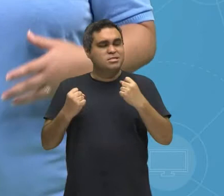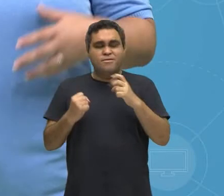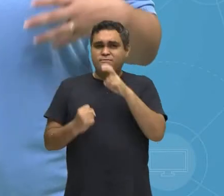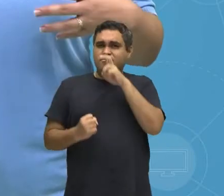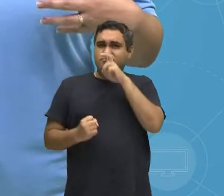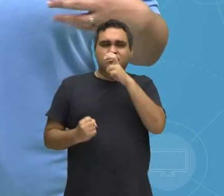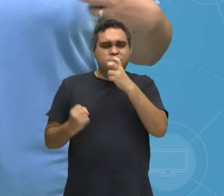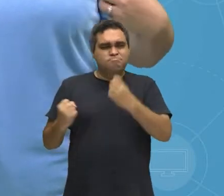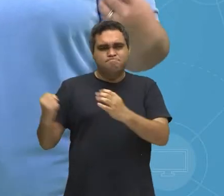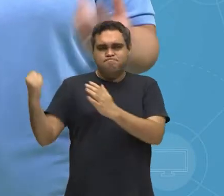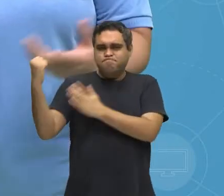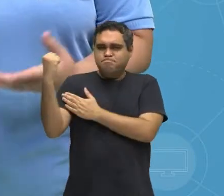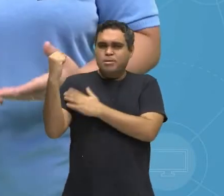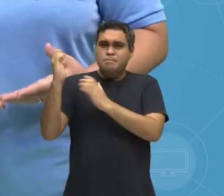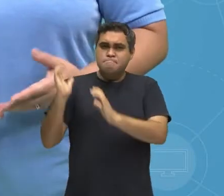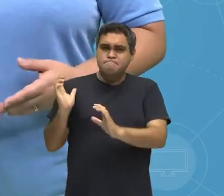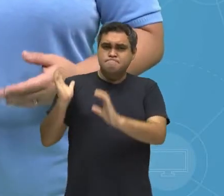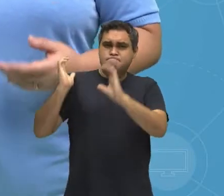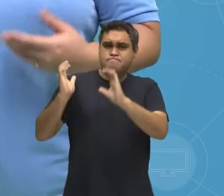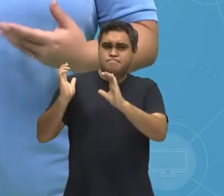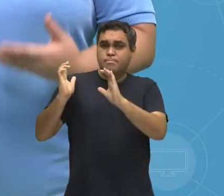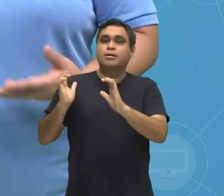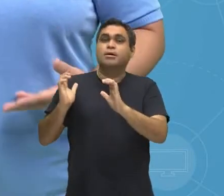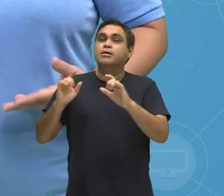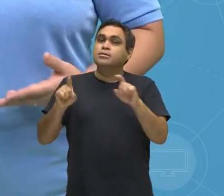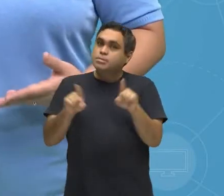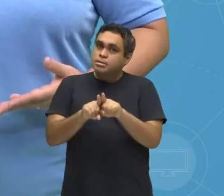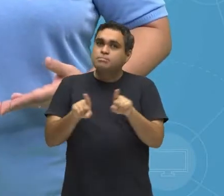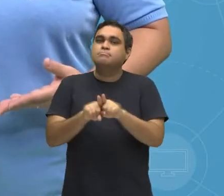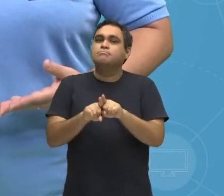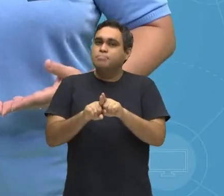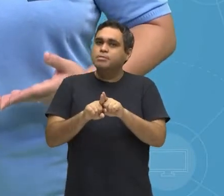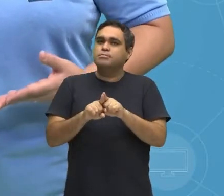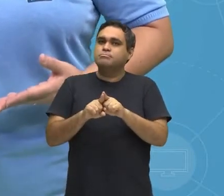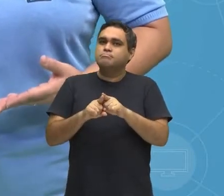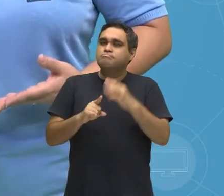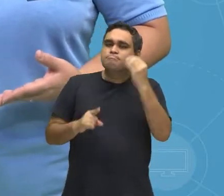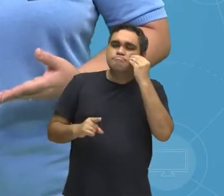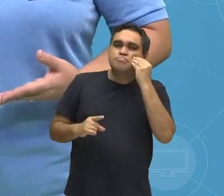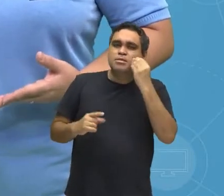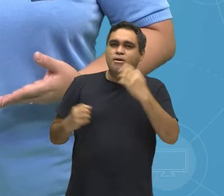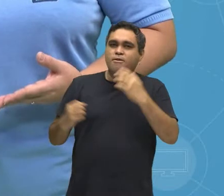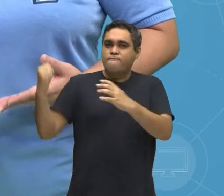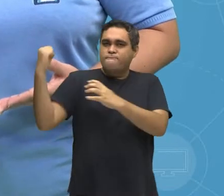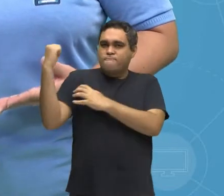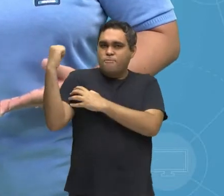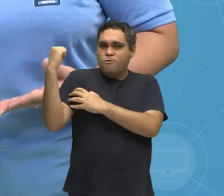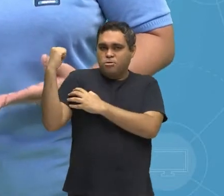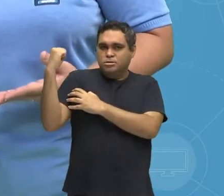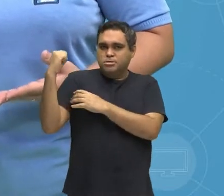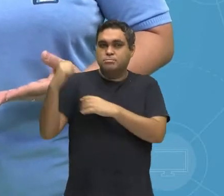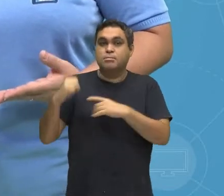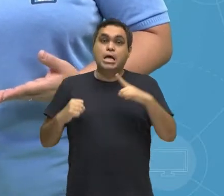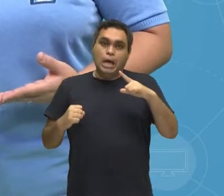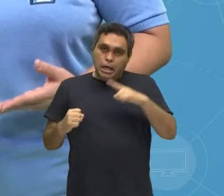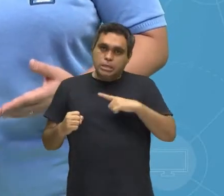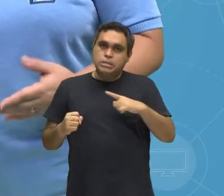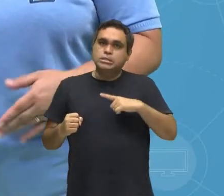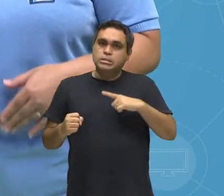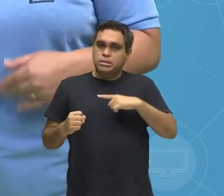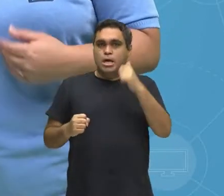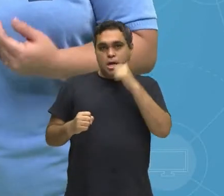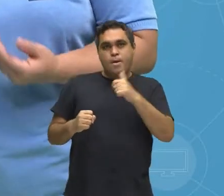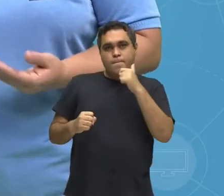esse esporte também vai explorar aí a questão física dos atletas, tá? Apesar de as mulheres também